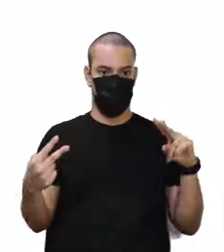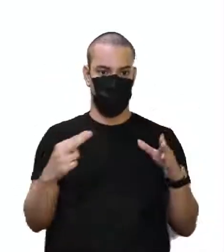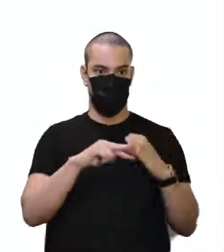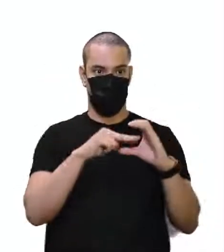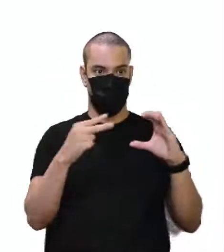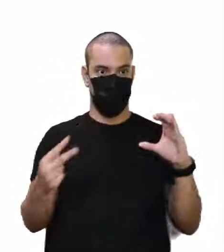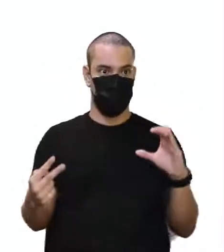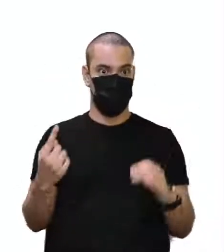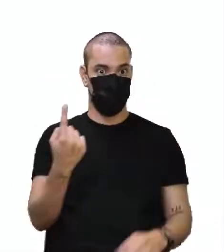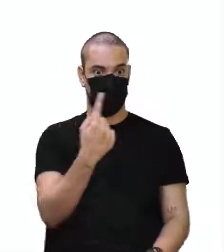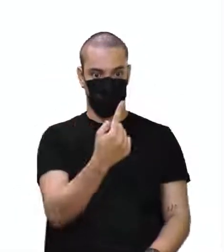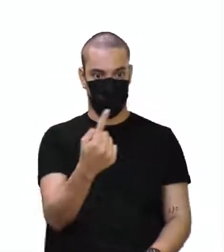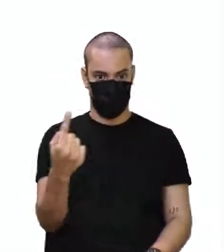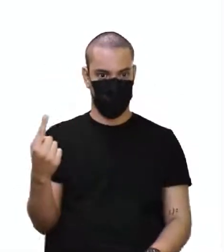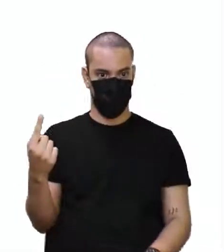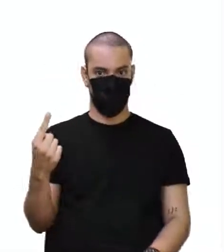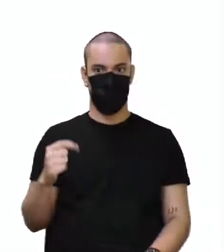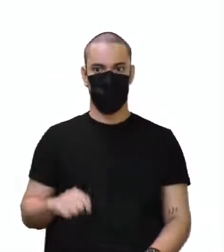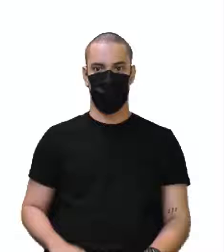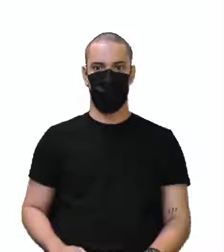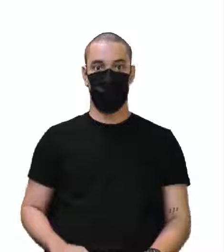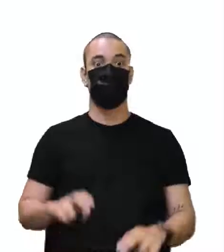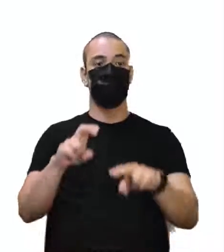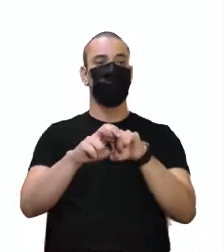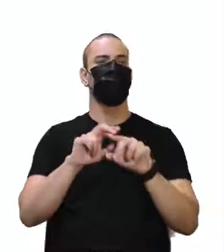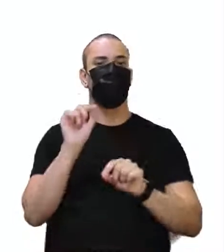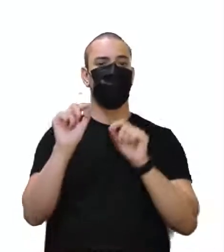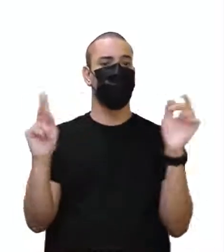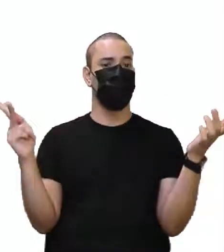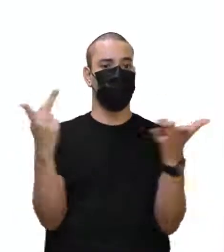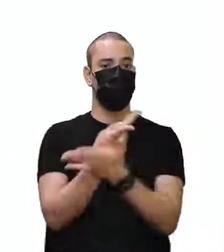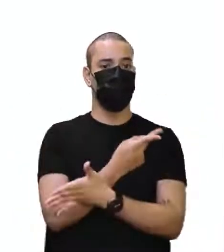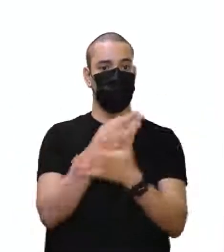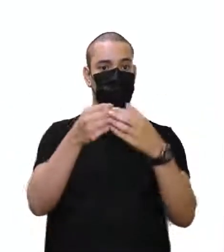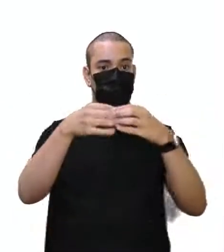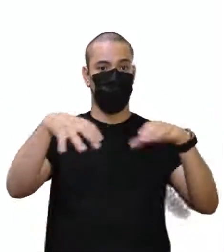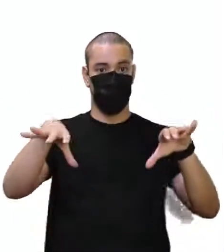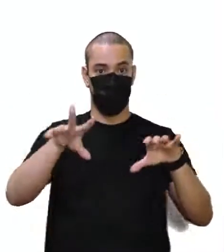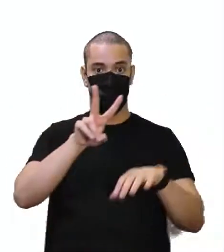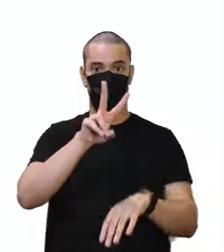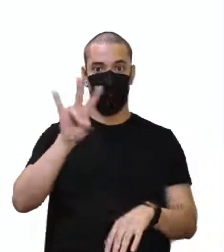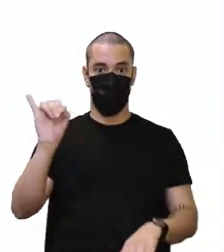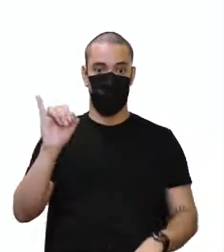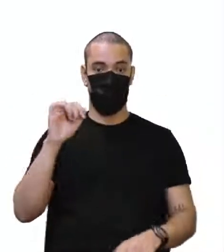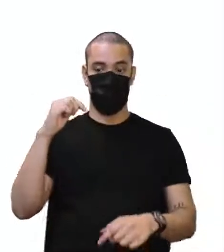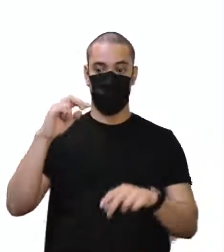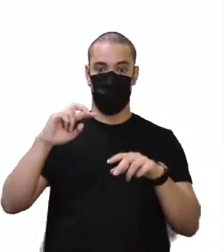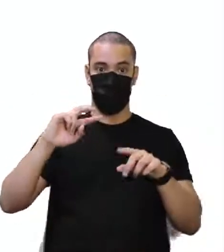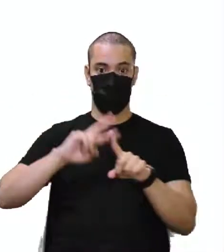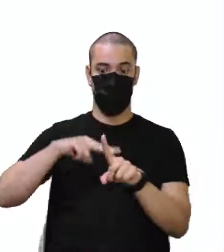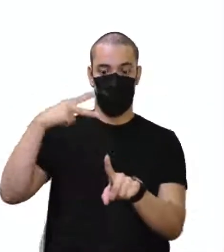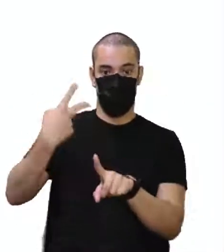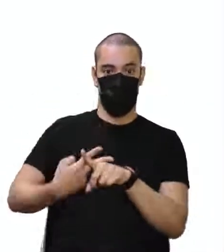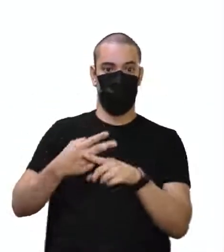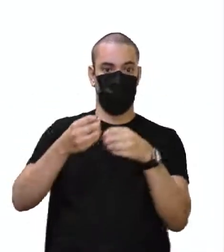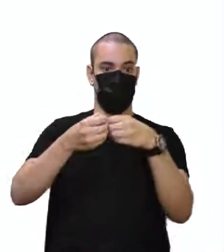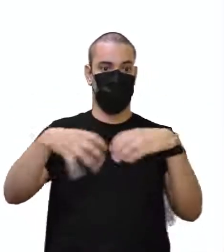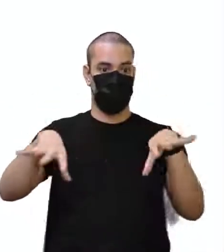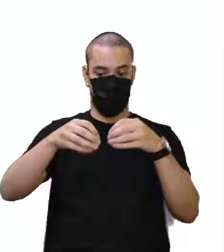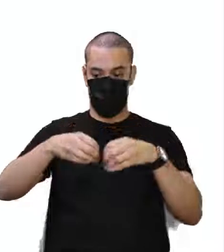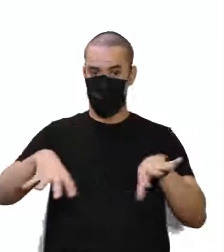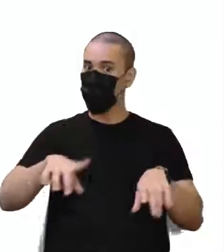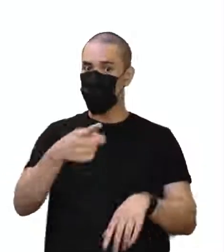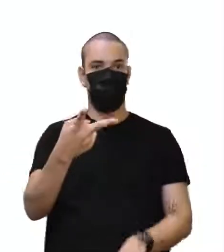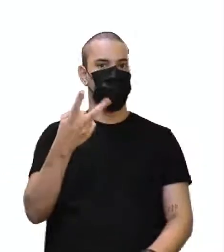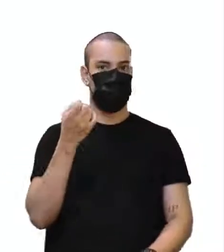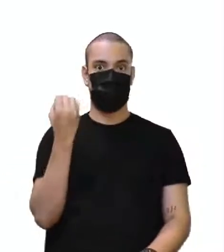indivíduo. E o que vai acontecer para ocorrer a divisão celular? Esses cromossomos vão se duplicar. Você quase não percebe